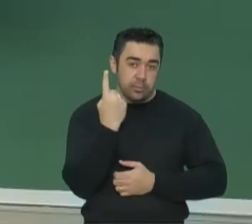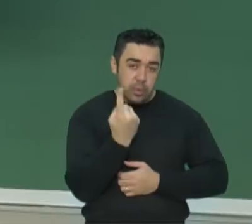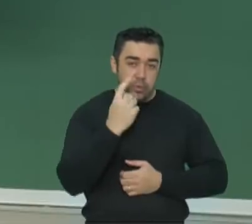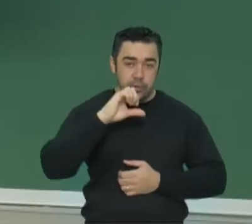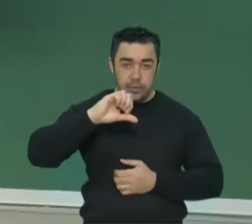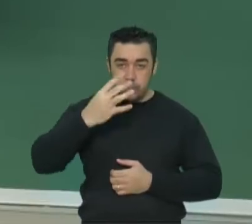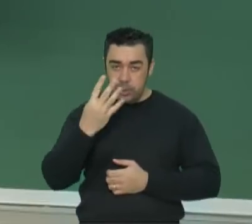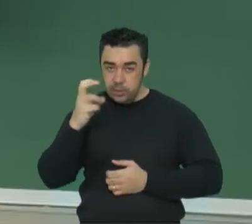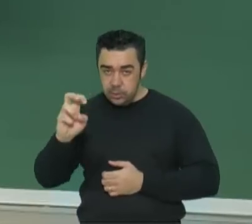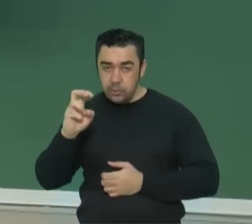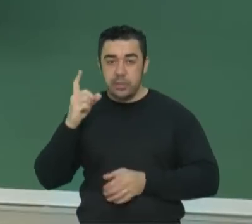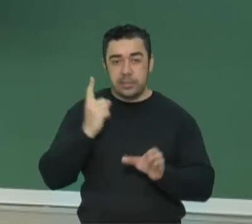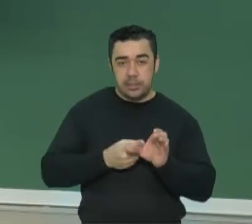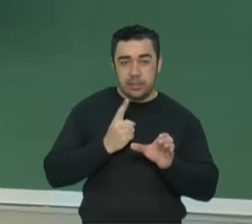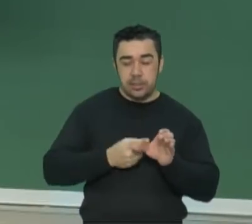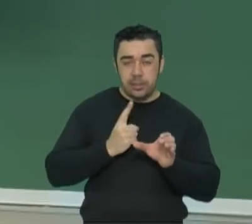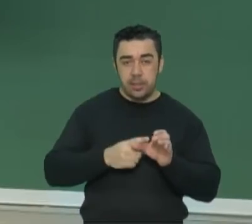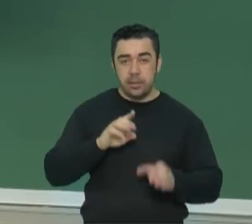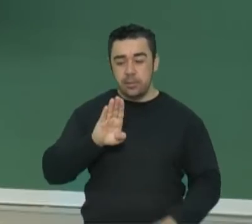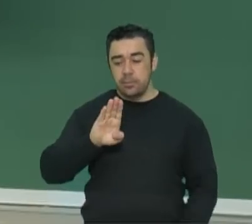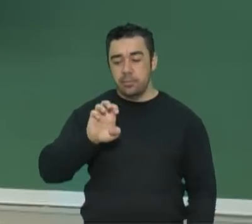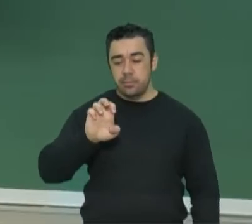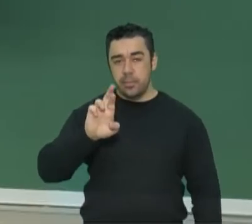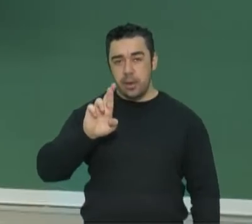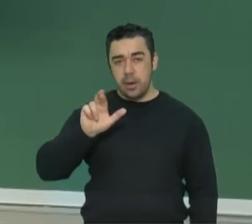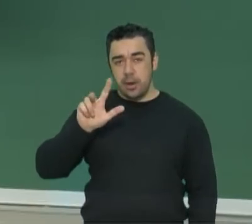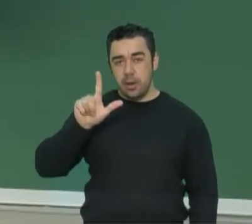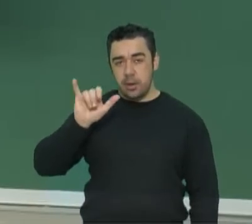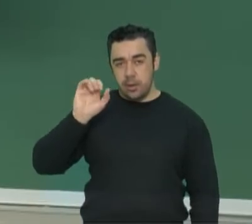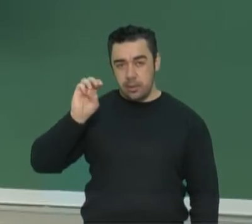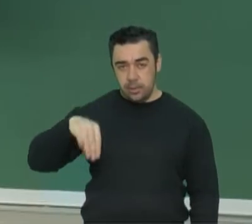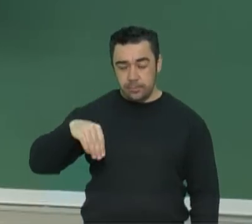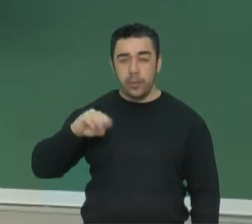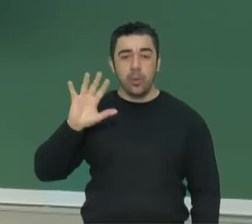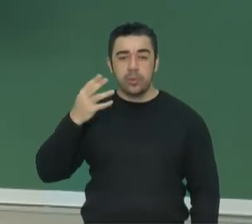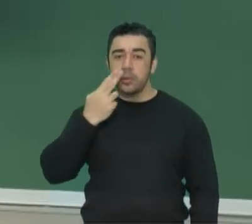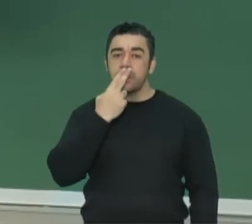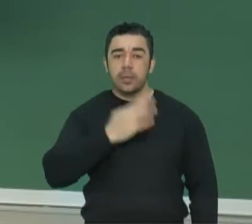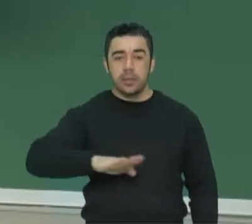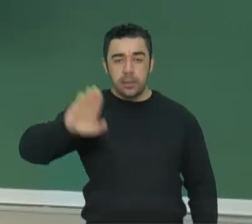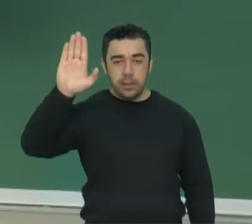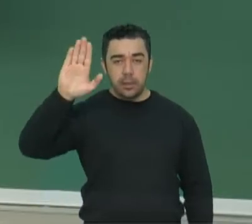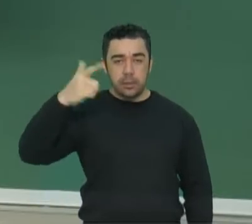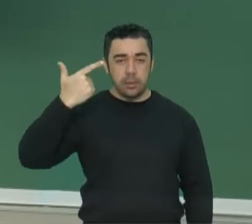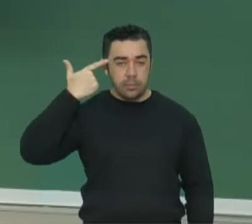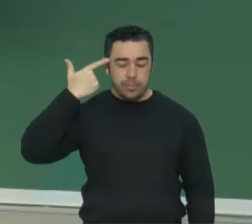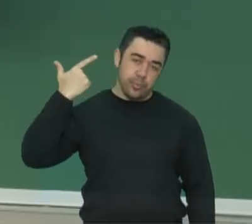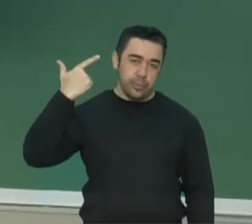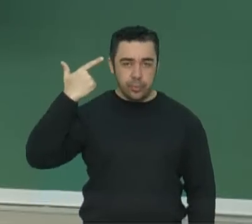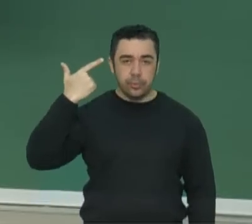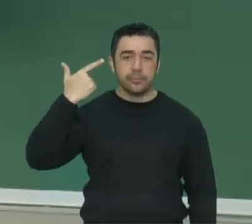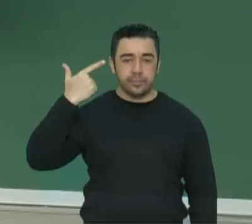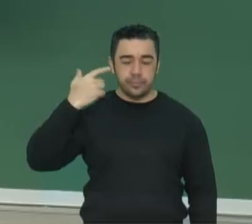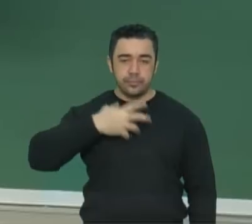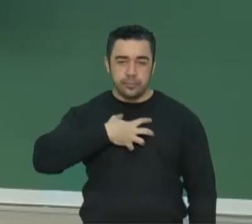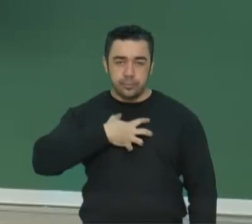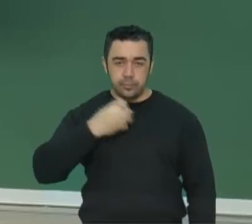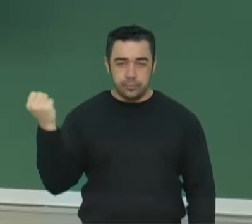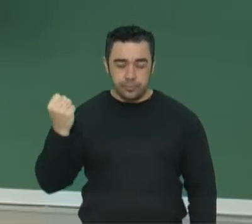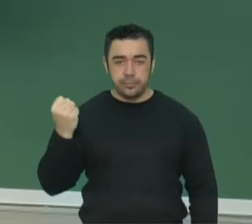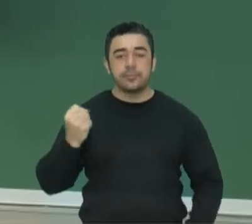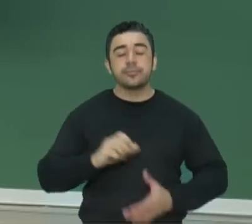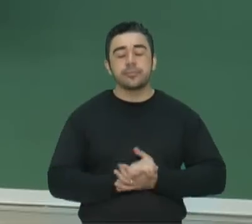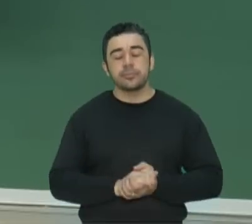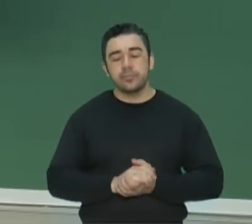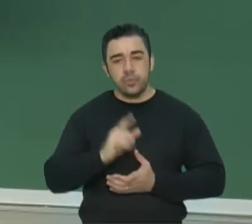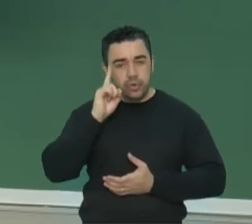de Berlim cercada, o Hitler se suicidou. E no dia 8 de abril de 45, no dia